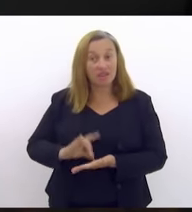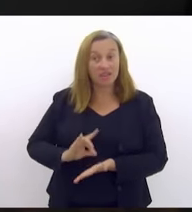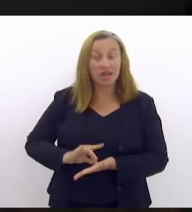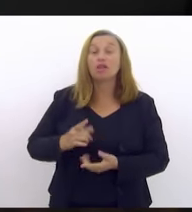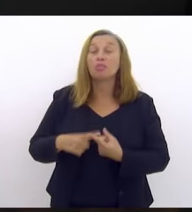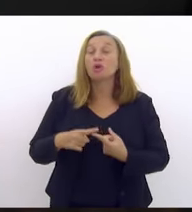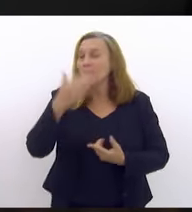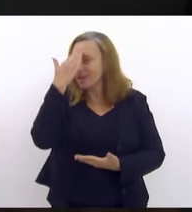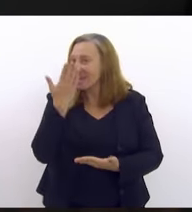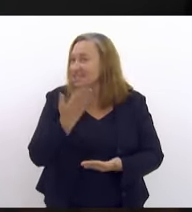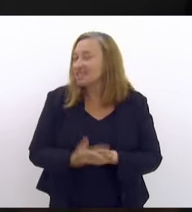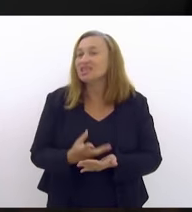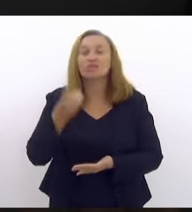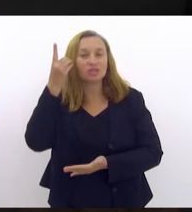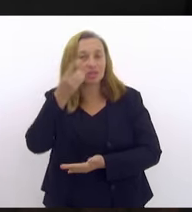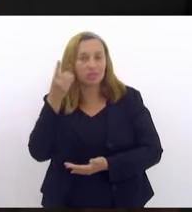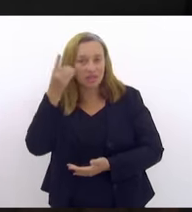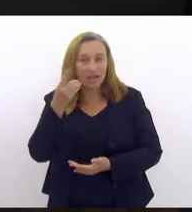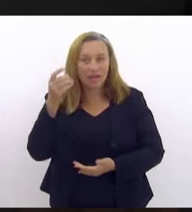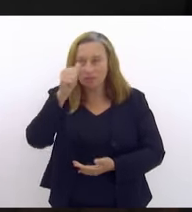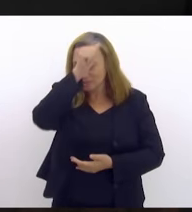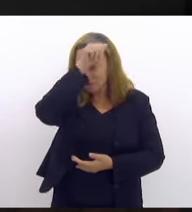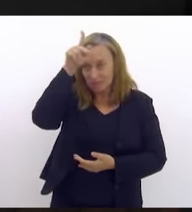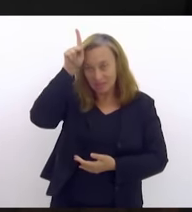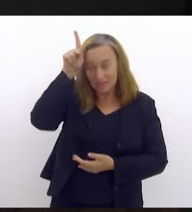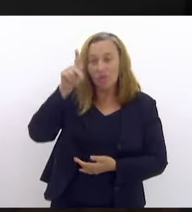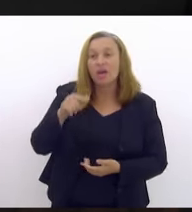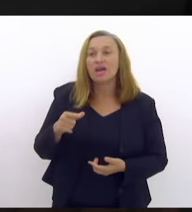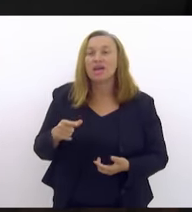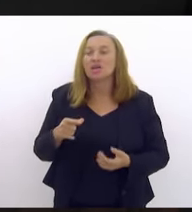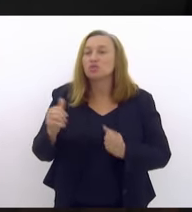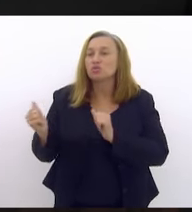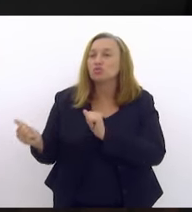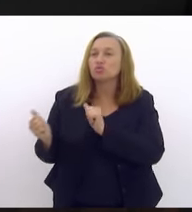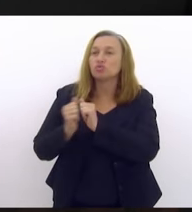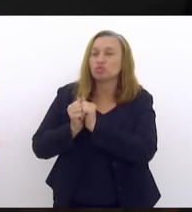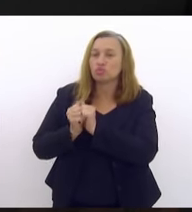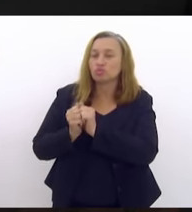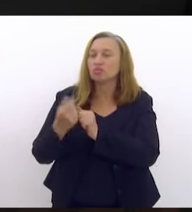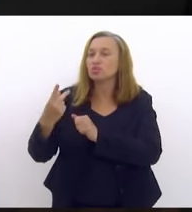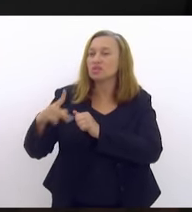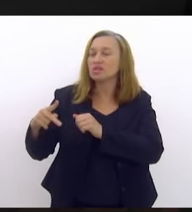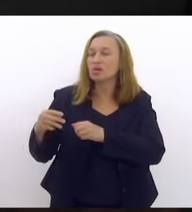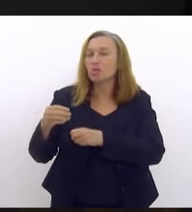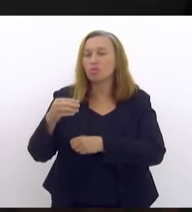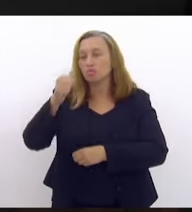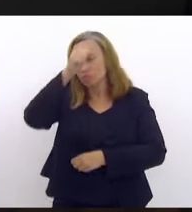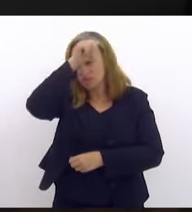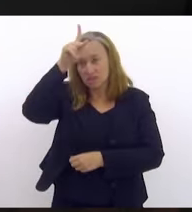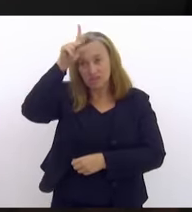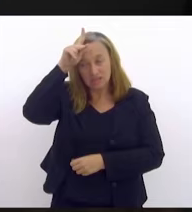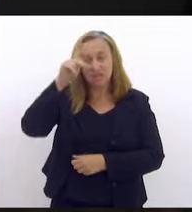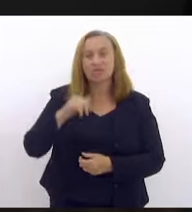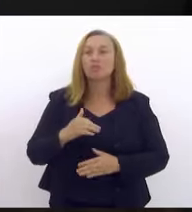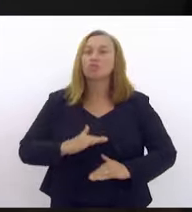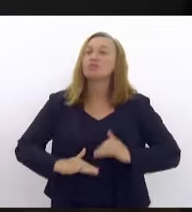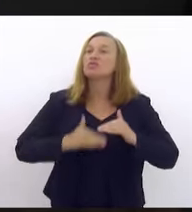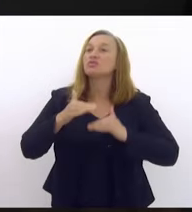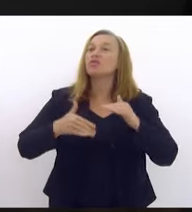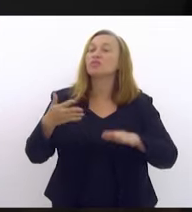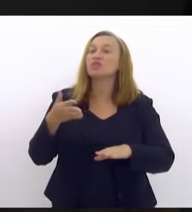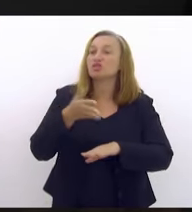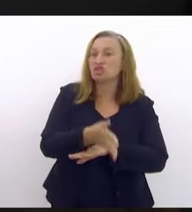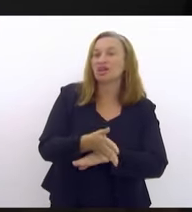porque eu acredito que o deputado municipalista, ao lado do seu município, o desenvolvimento chega,